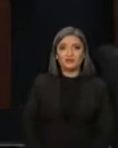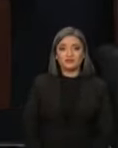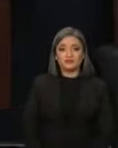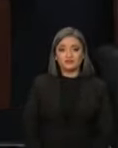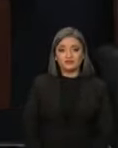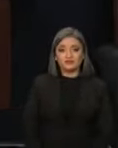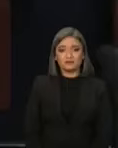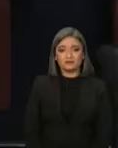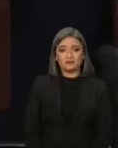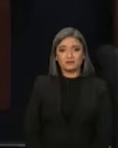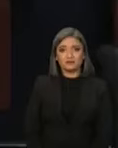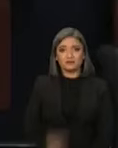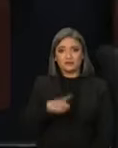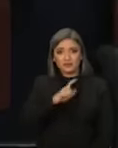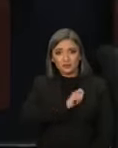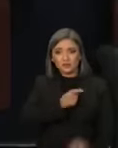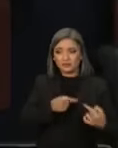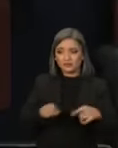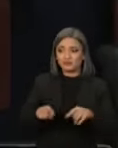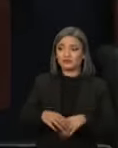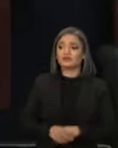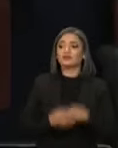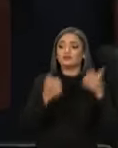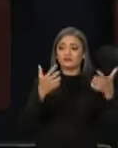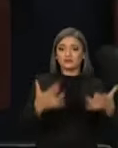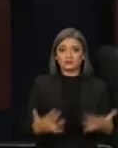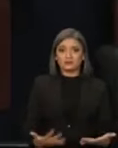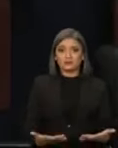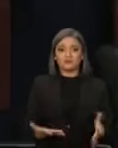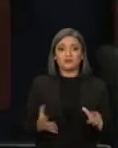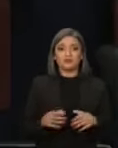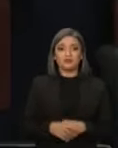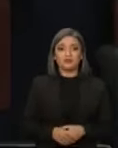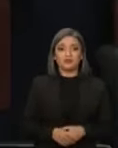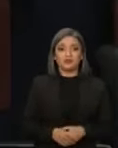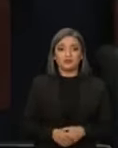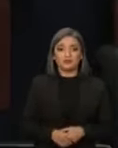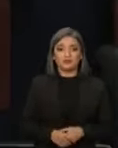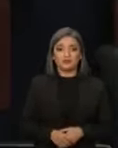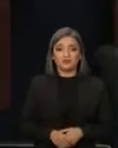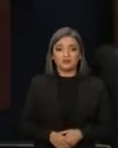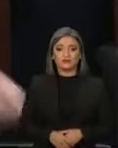Feitas essas considerações, eu então, senhor presidente,